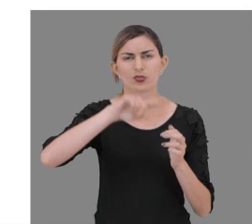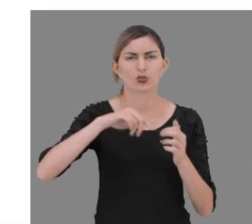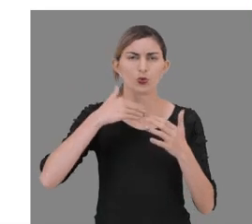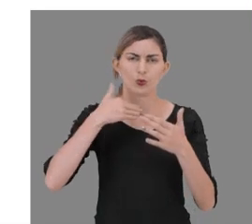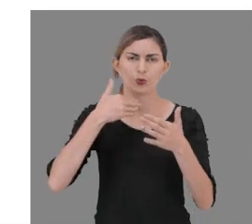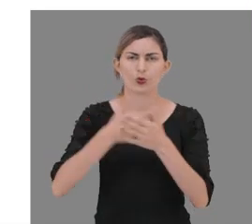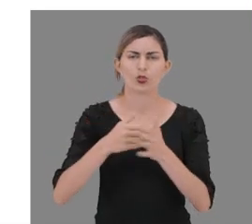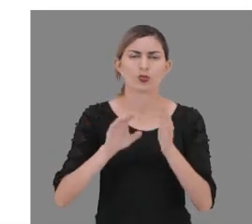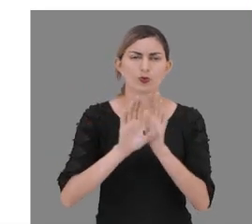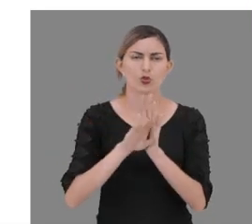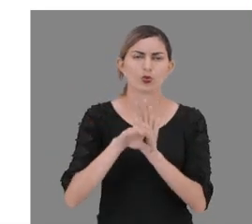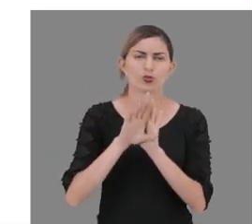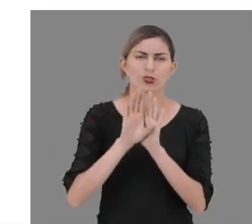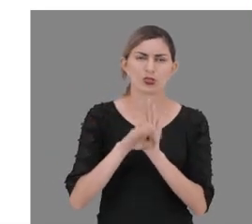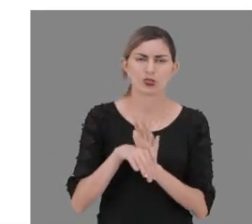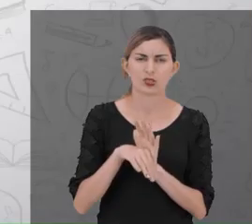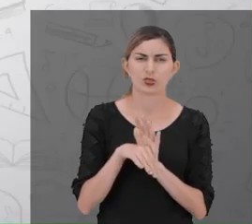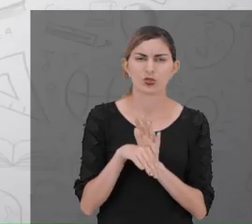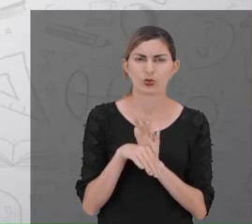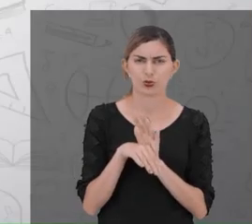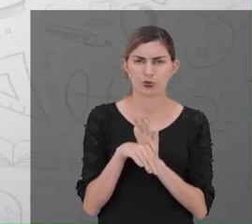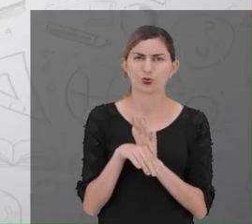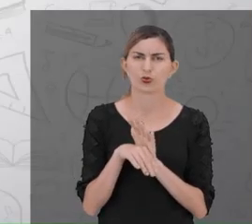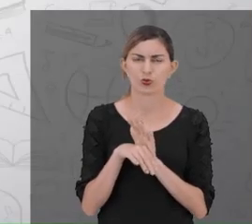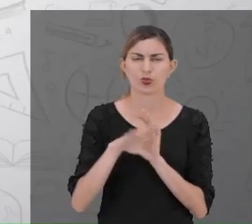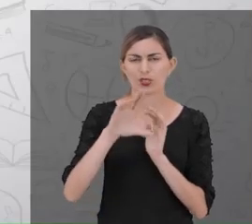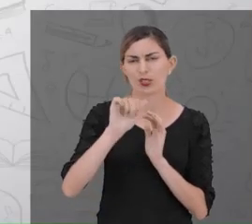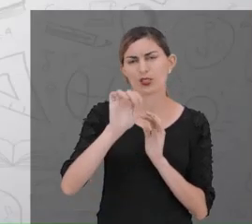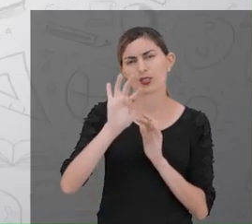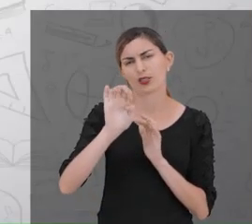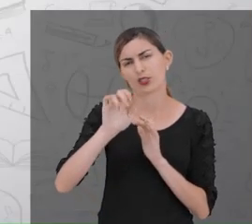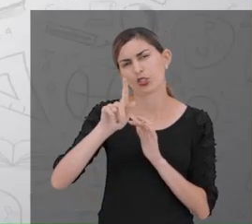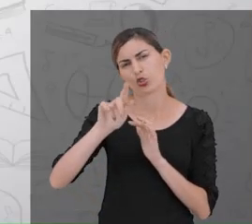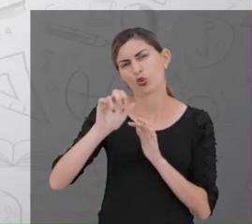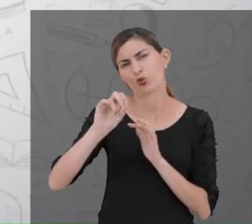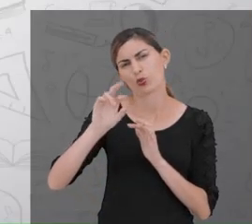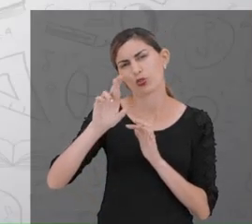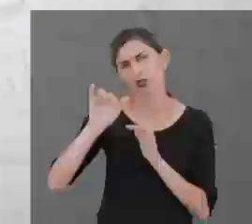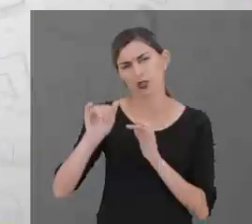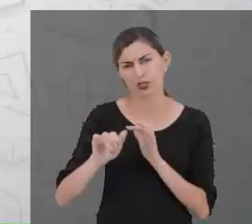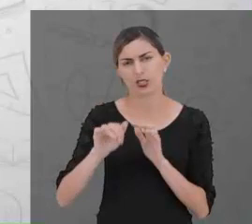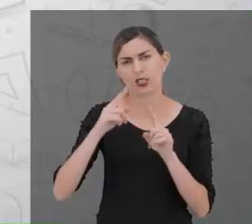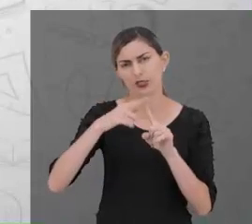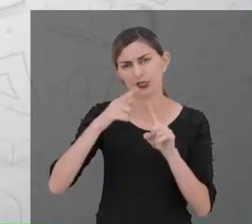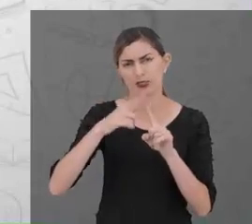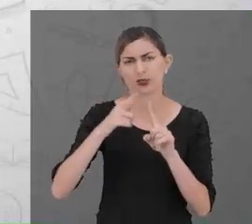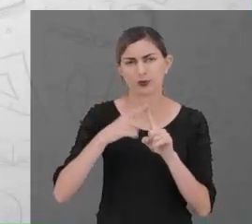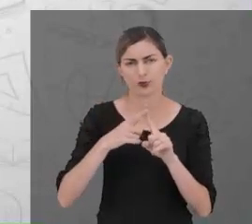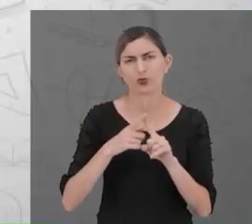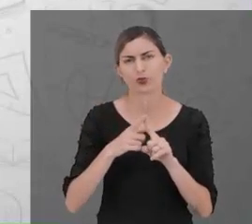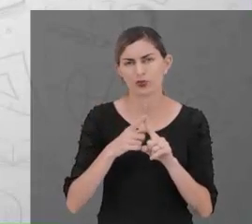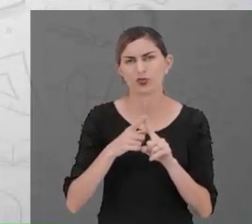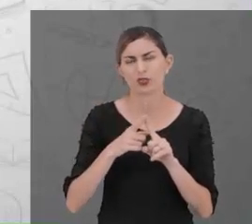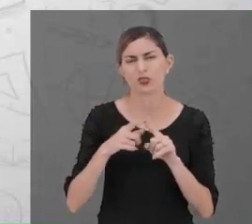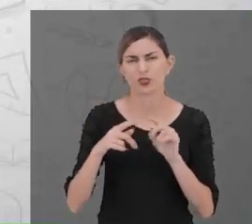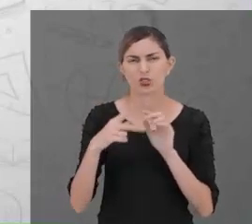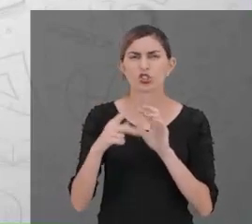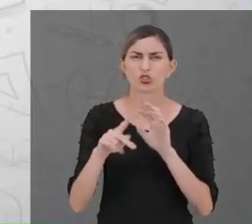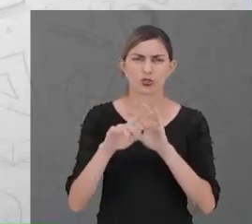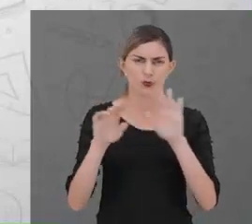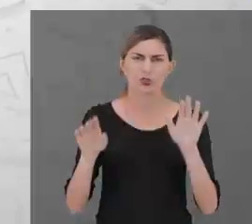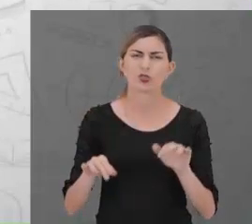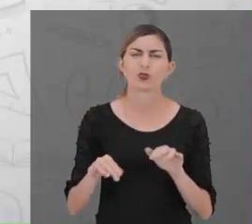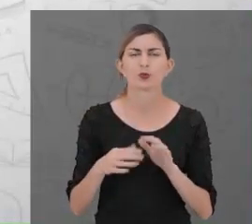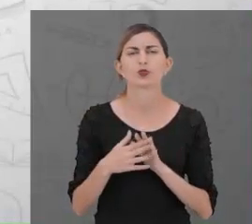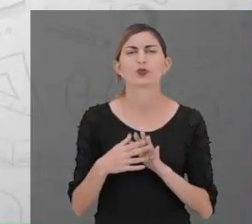meio. O próximo conceito é o conceito de categoria e tipo união. Esse é um conceito um pouco